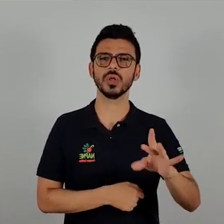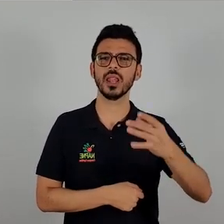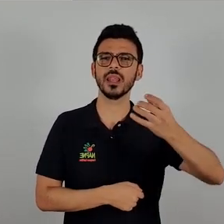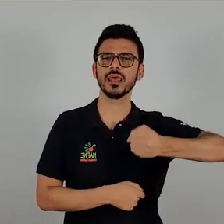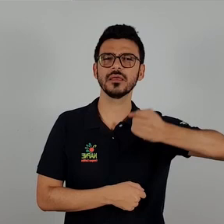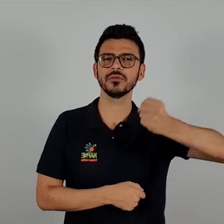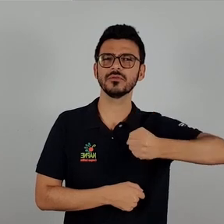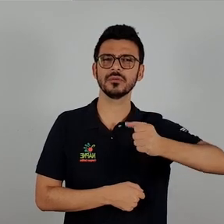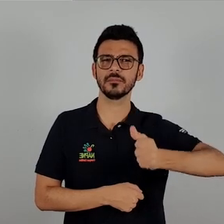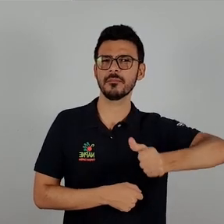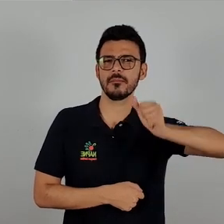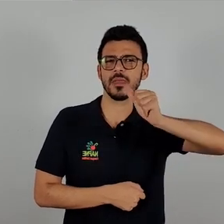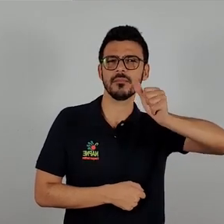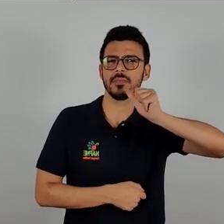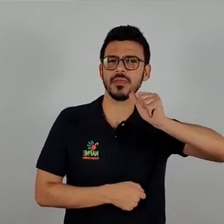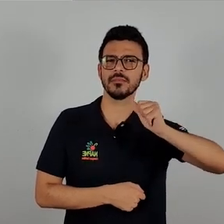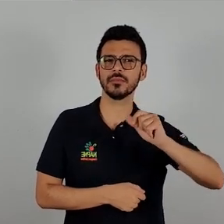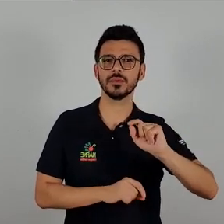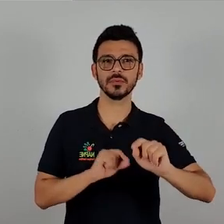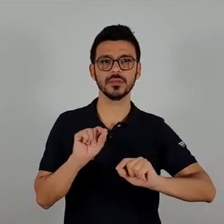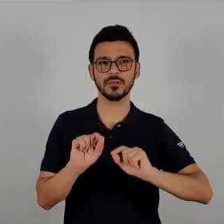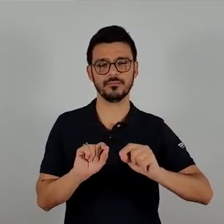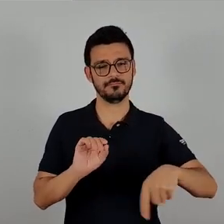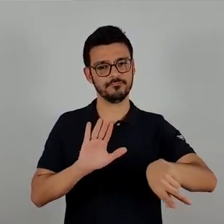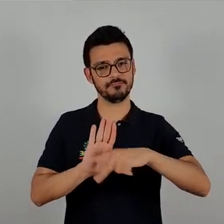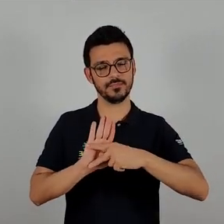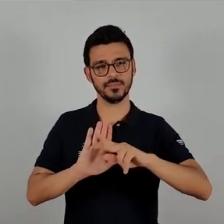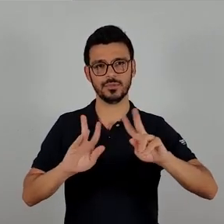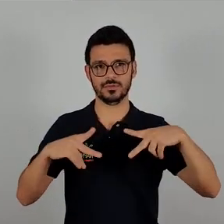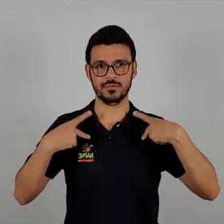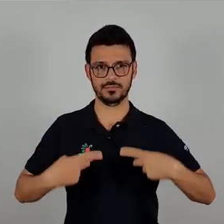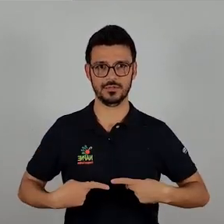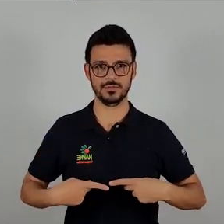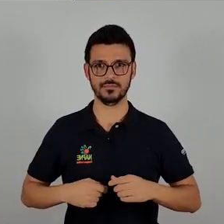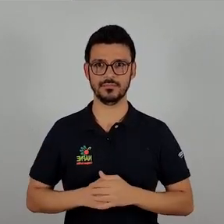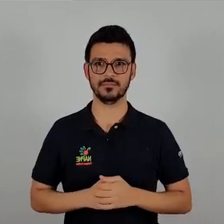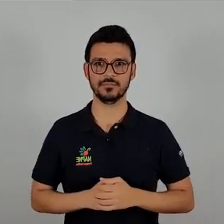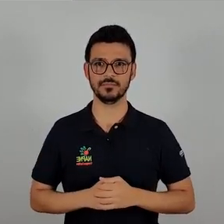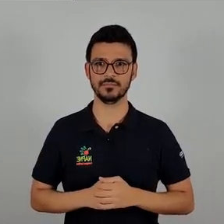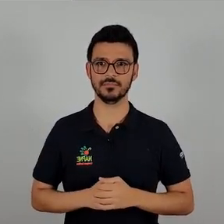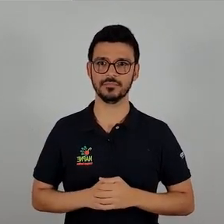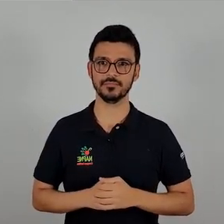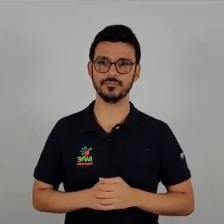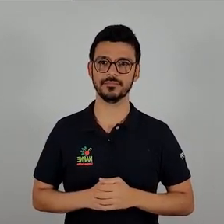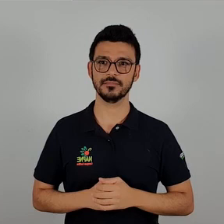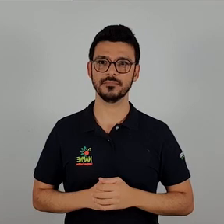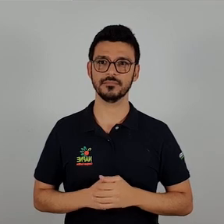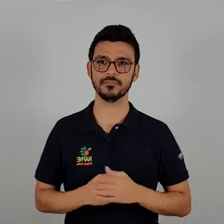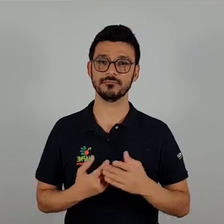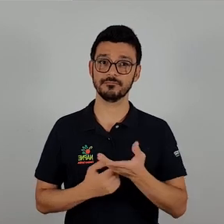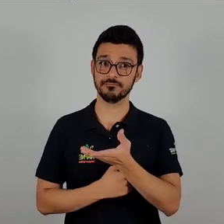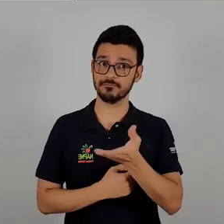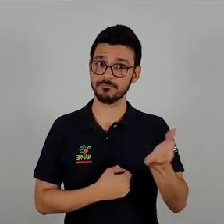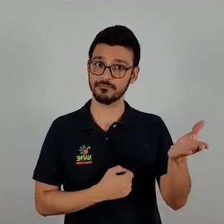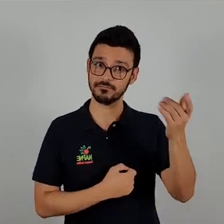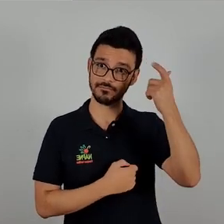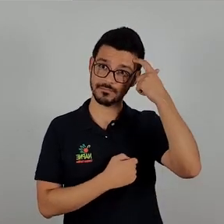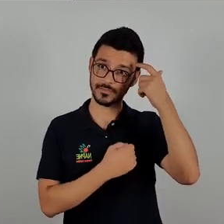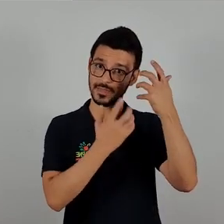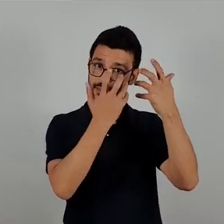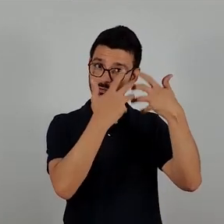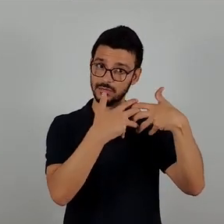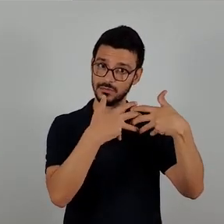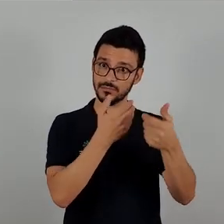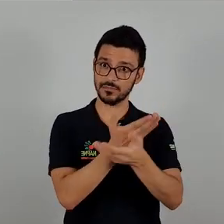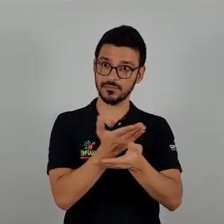Olha aí na humana, ó. Olha essa língua. Isso é uma língua de uma paciente quimioterápica. Câncer. A gente